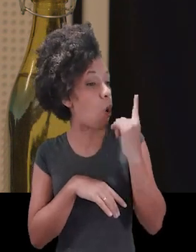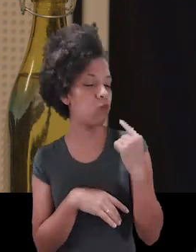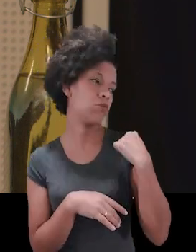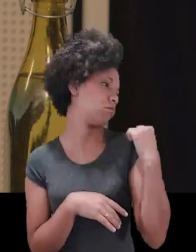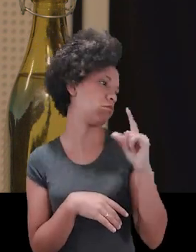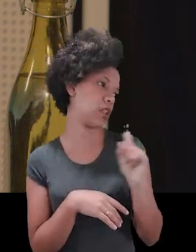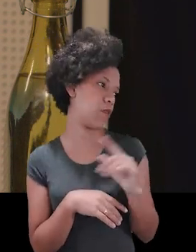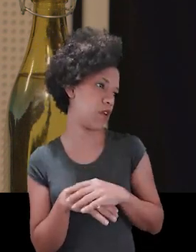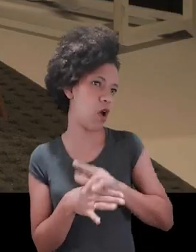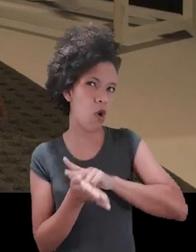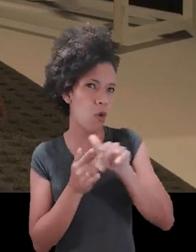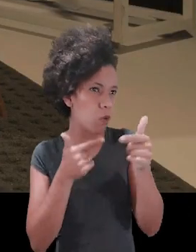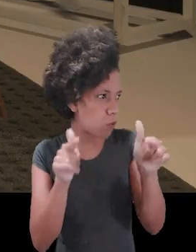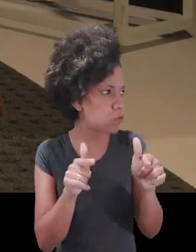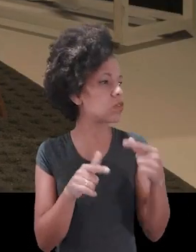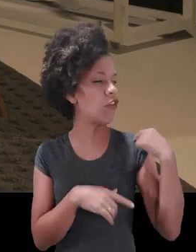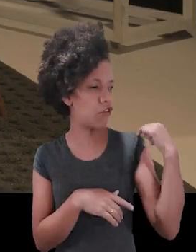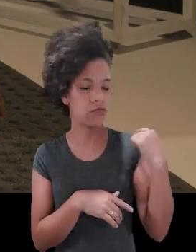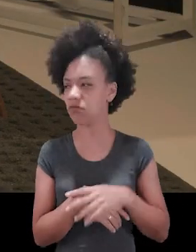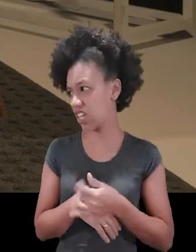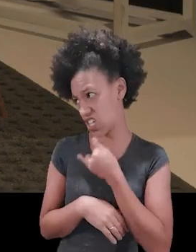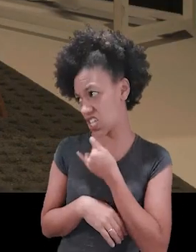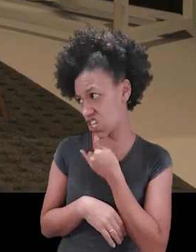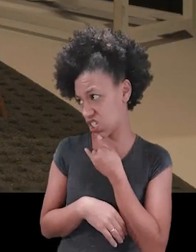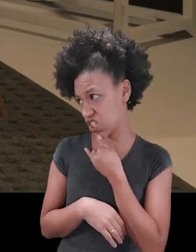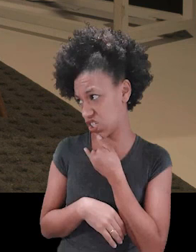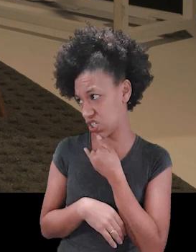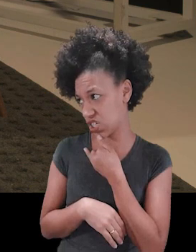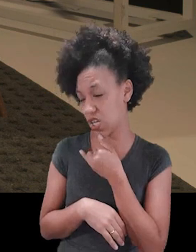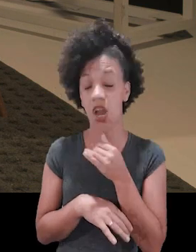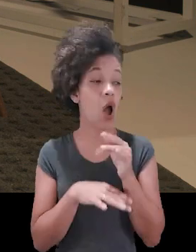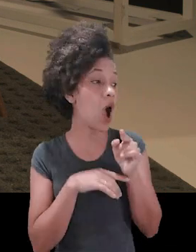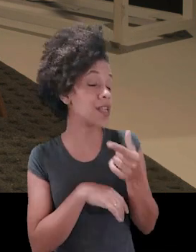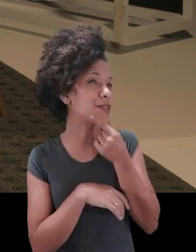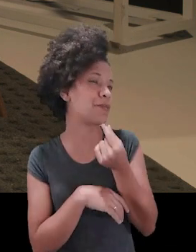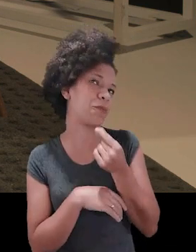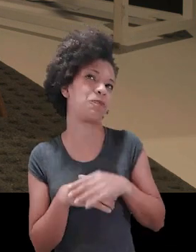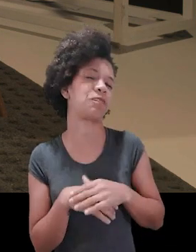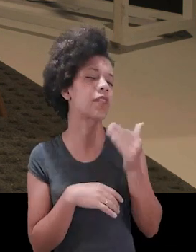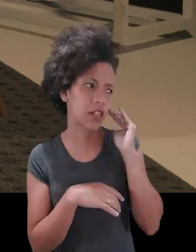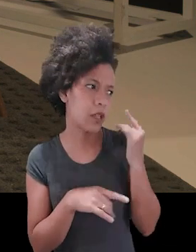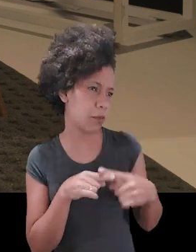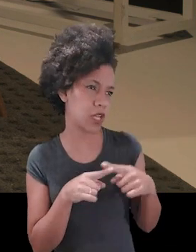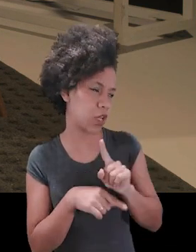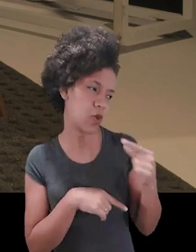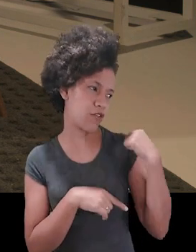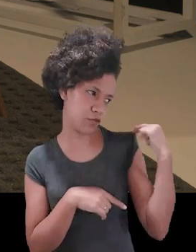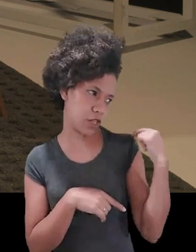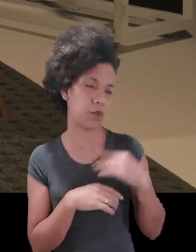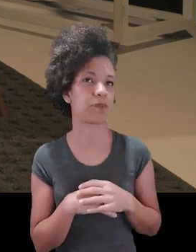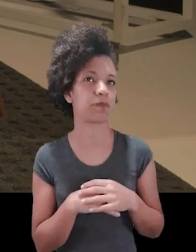não era voluntário a isto era tudo voluntário e ele era muito triste se cara cara é Ó esse moleque é porque dá para entender o que que não era